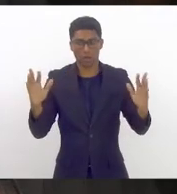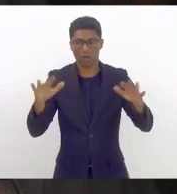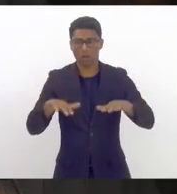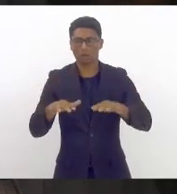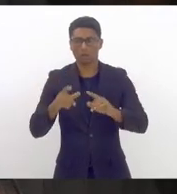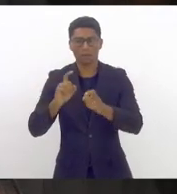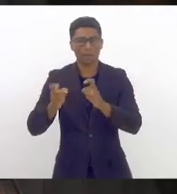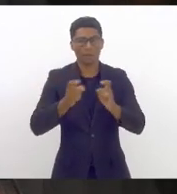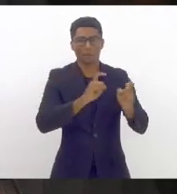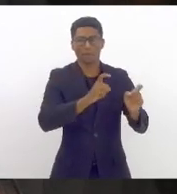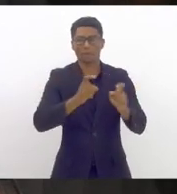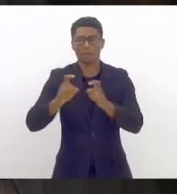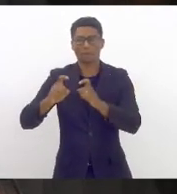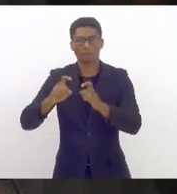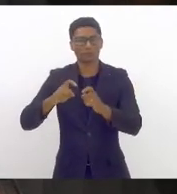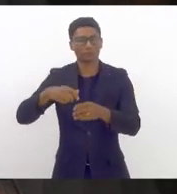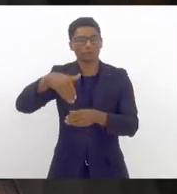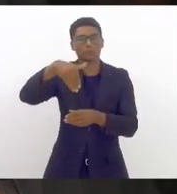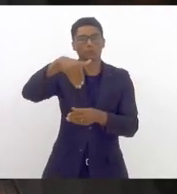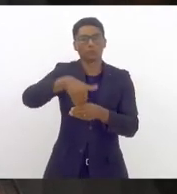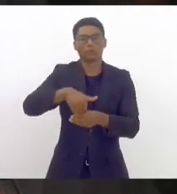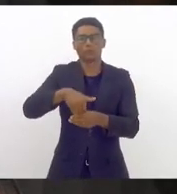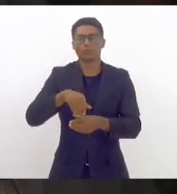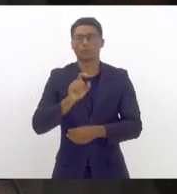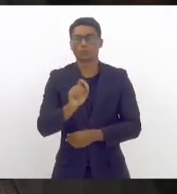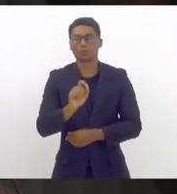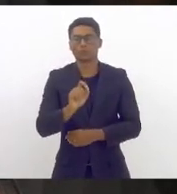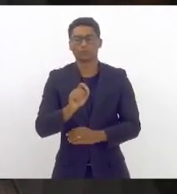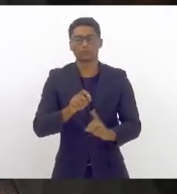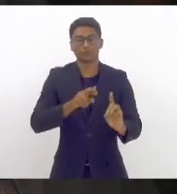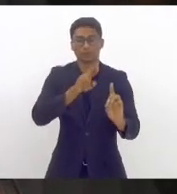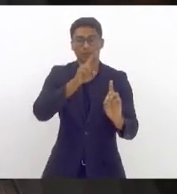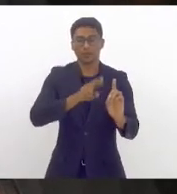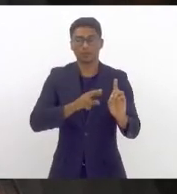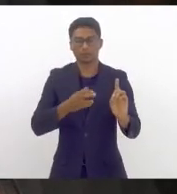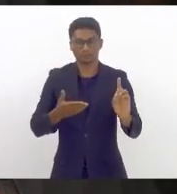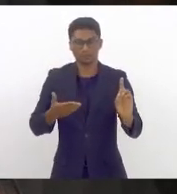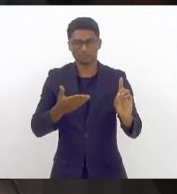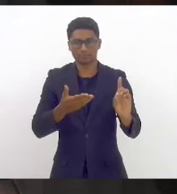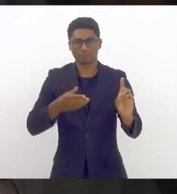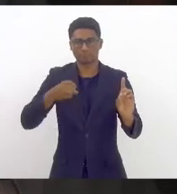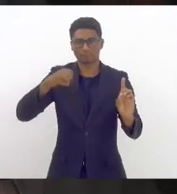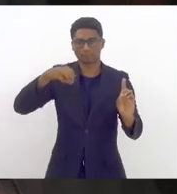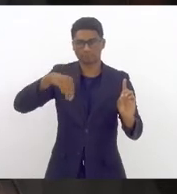e voltamos o parecer do relator Deputado Márcio